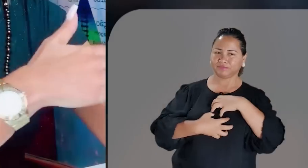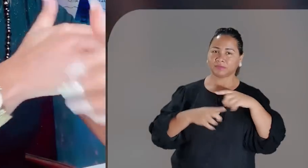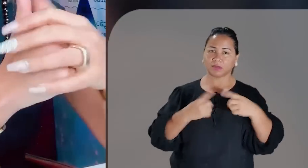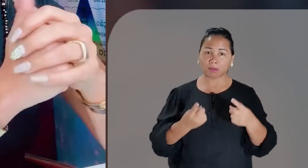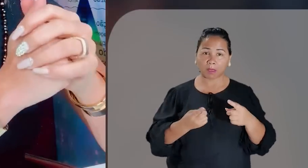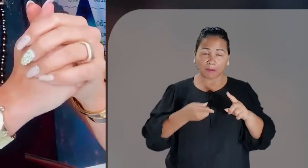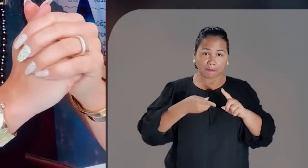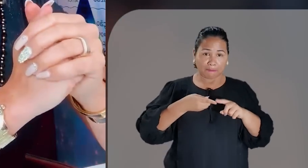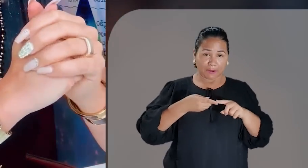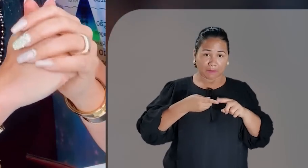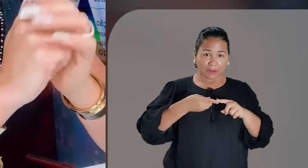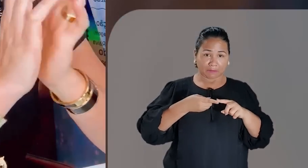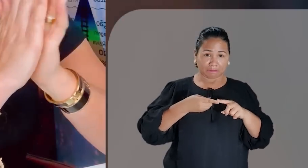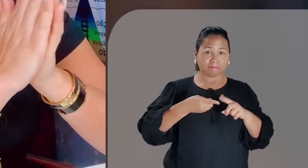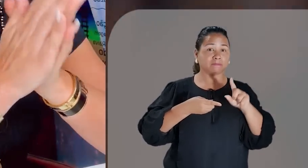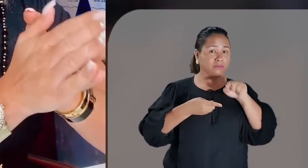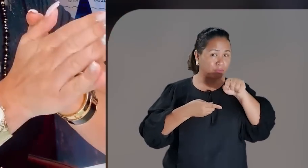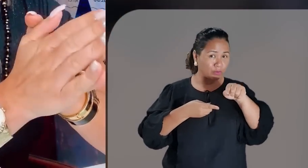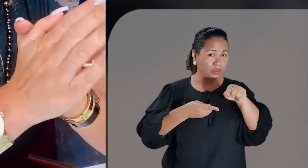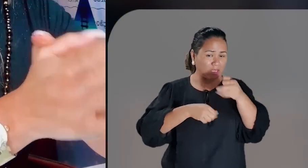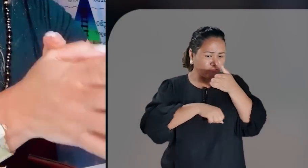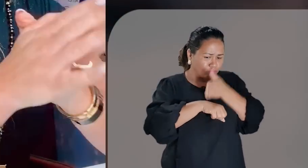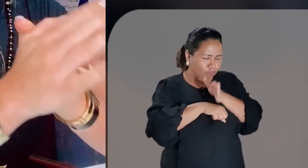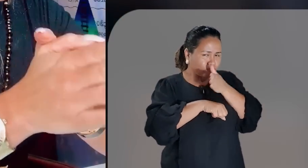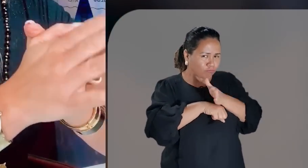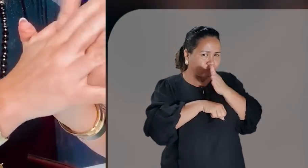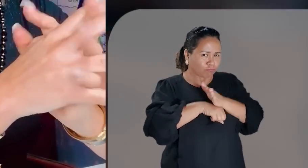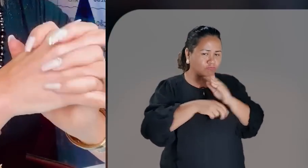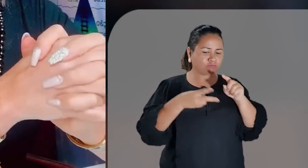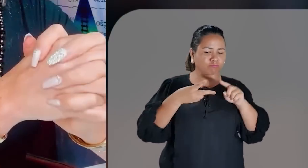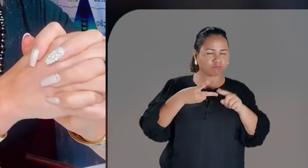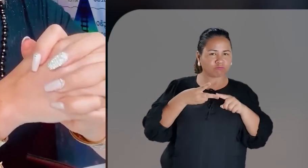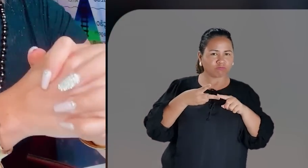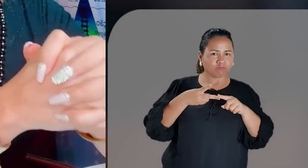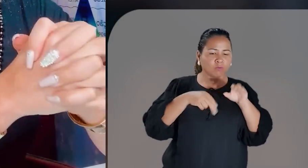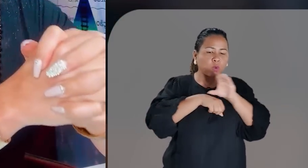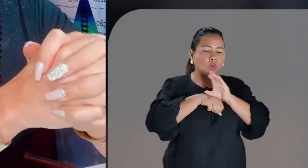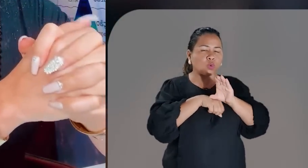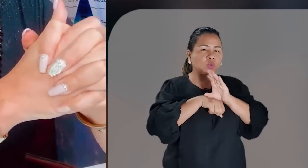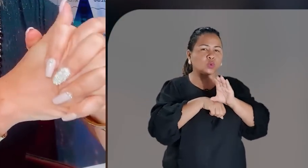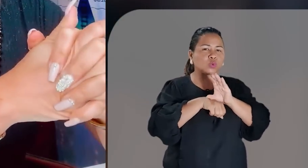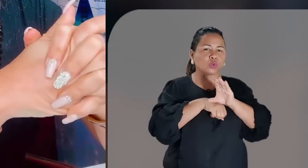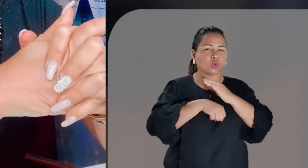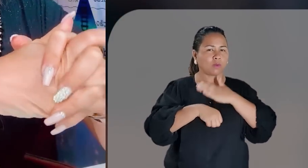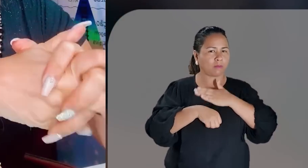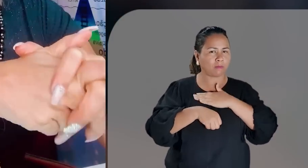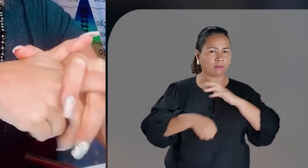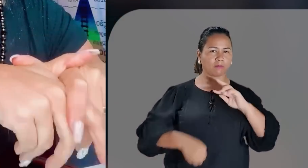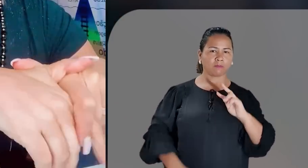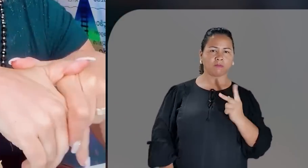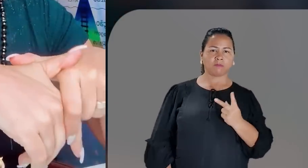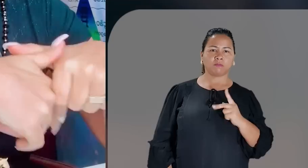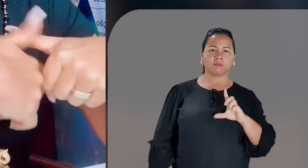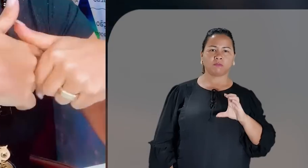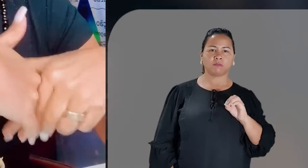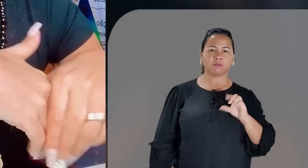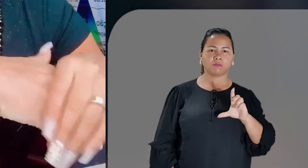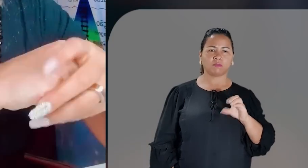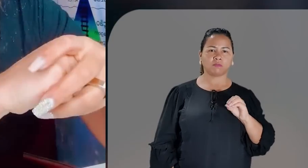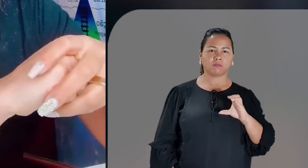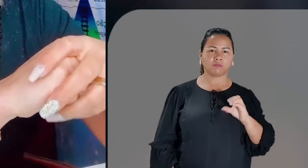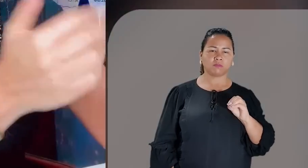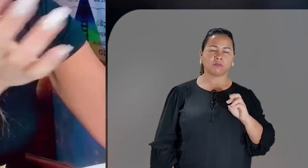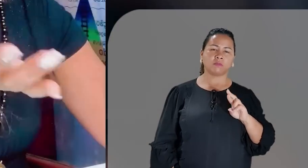exige, logicamente, treinamento. Primeira etapa é você ser holococriador. No holococriador, você vai aprender a